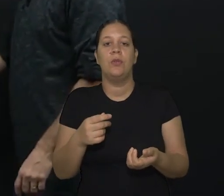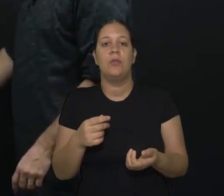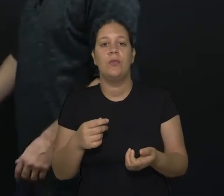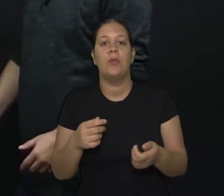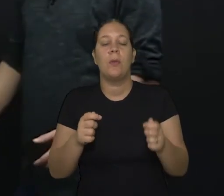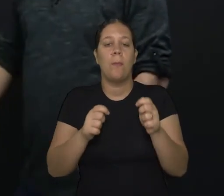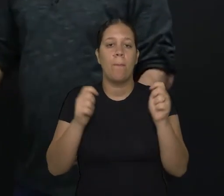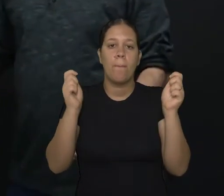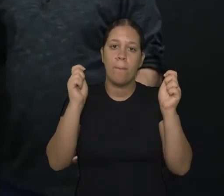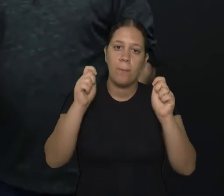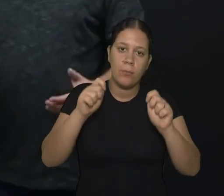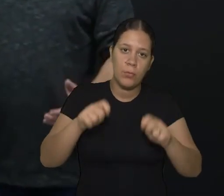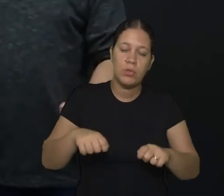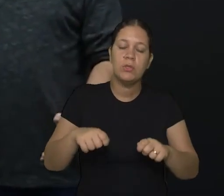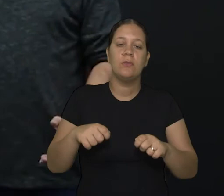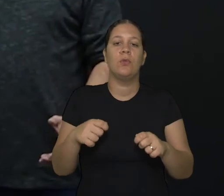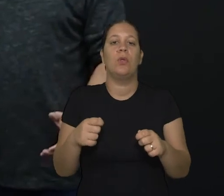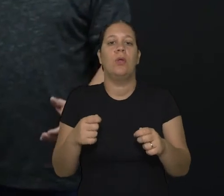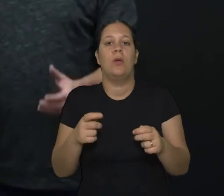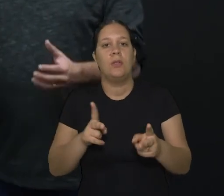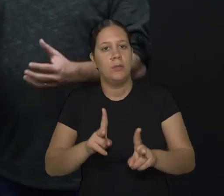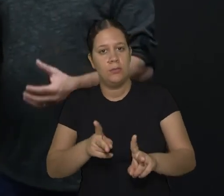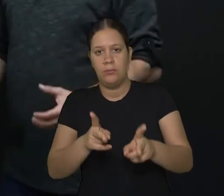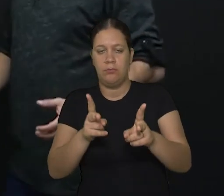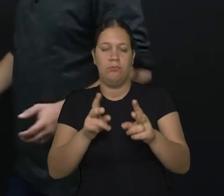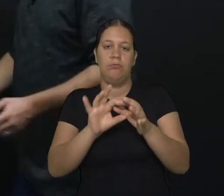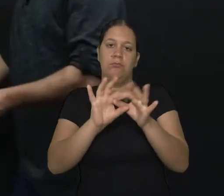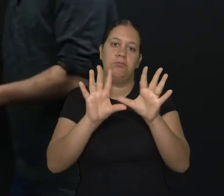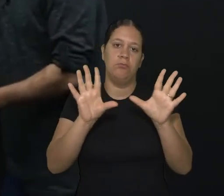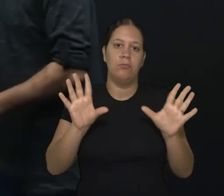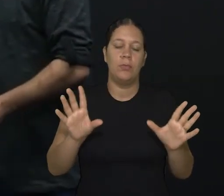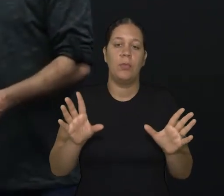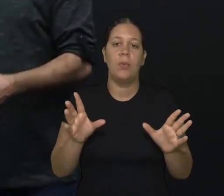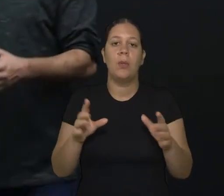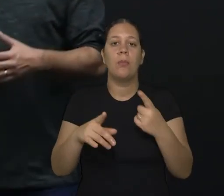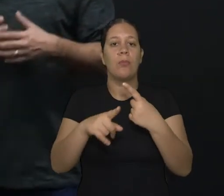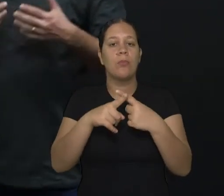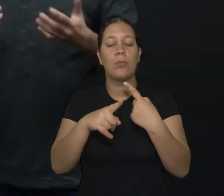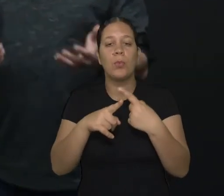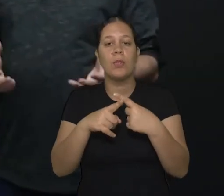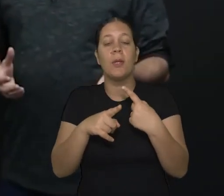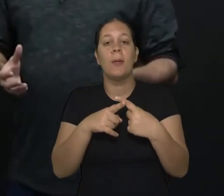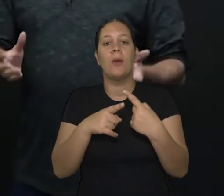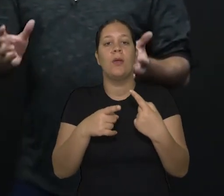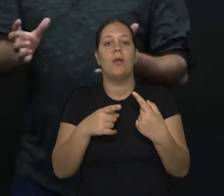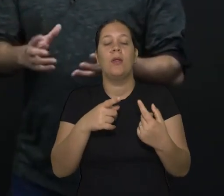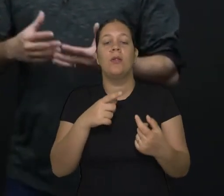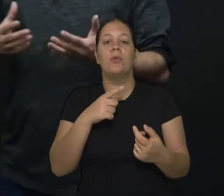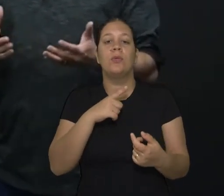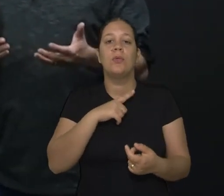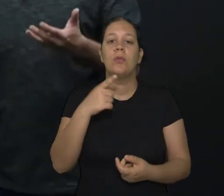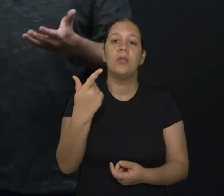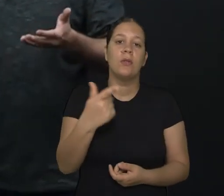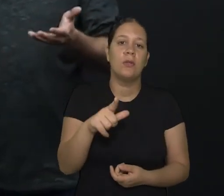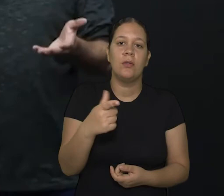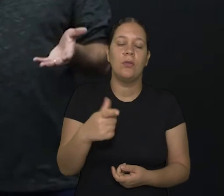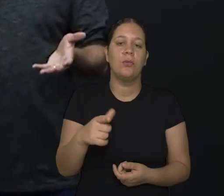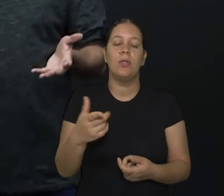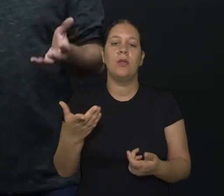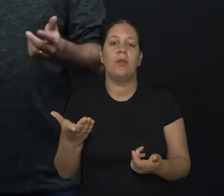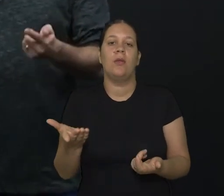sistema é chamado de possível e indeterminado. Esse nome determinado é justamente por esse motivo, que a gente não tem